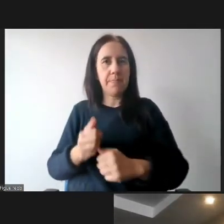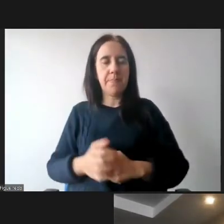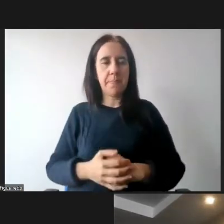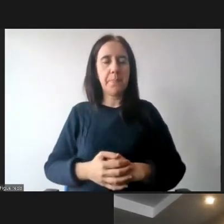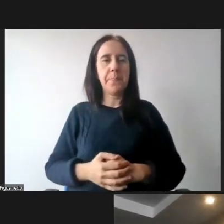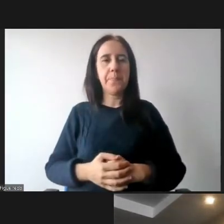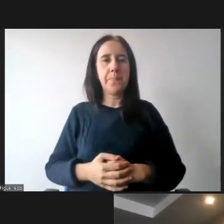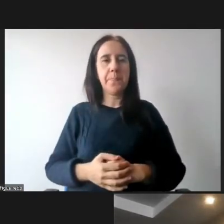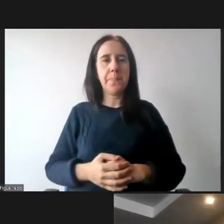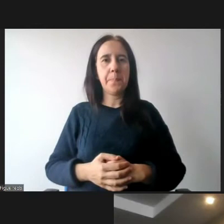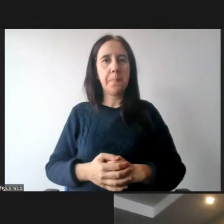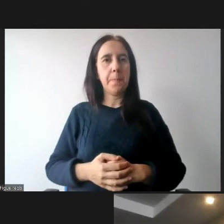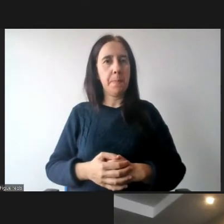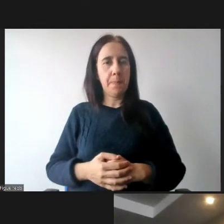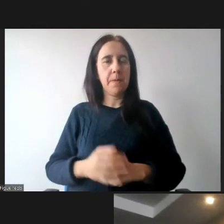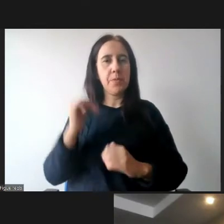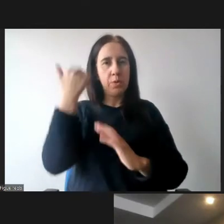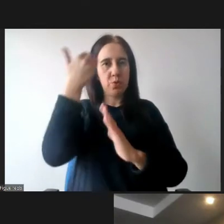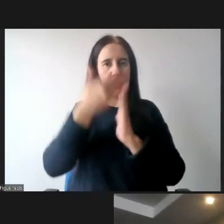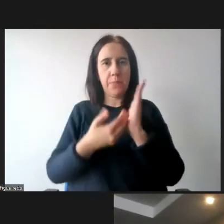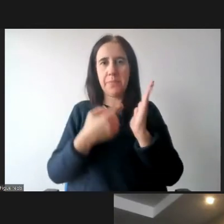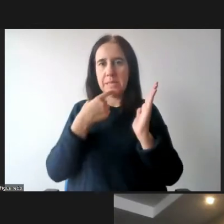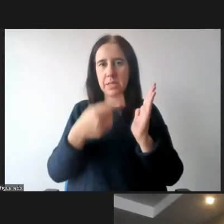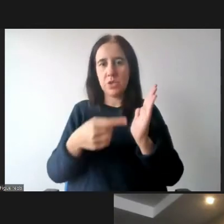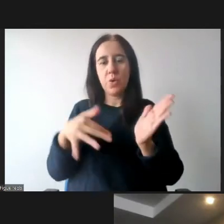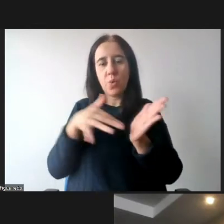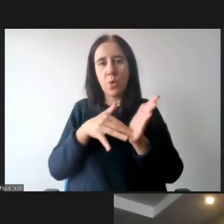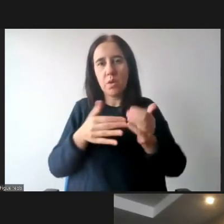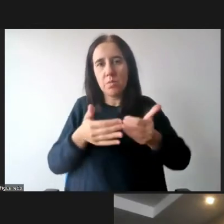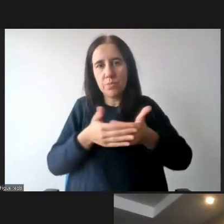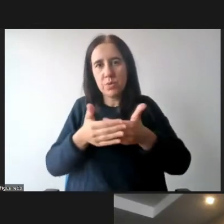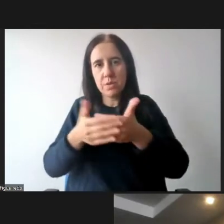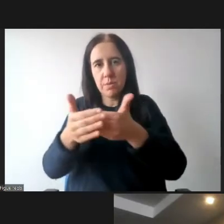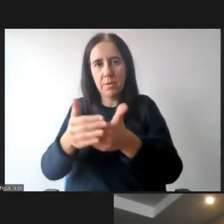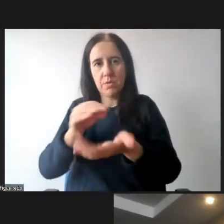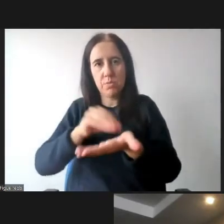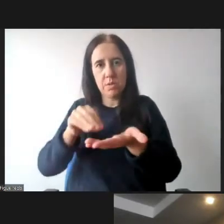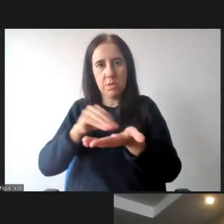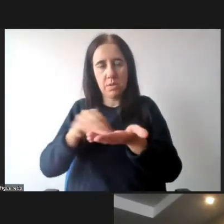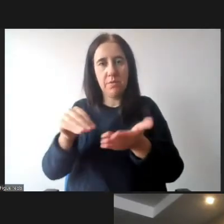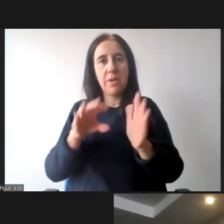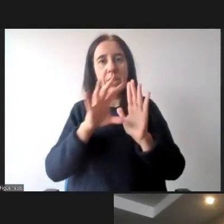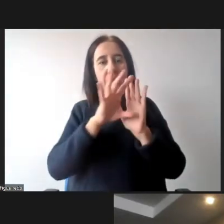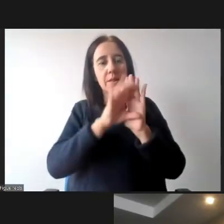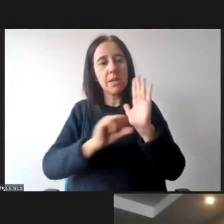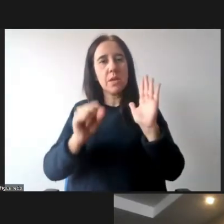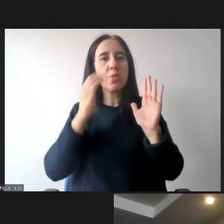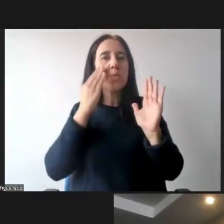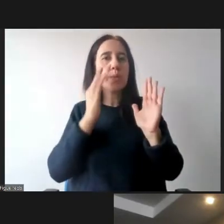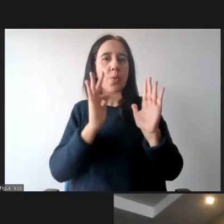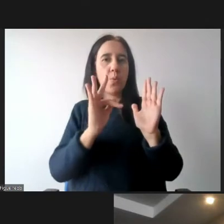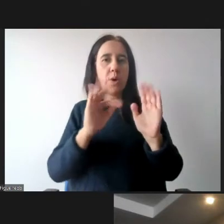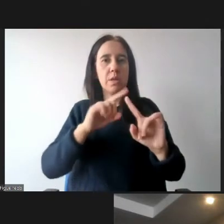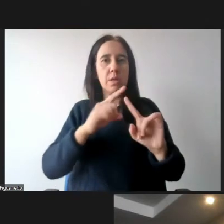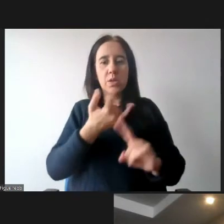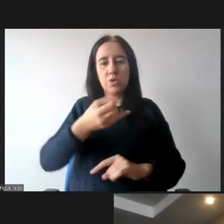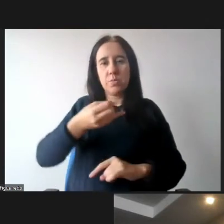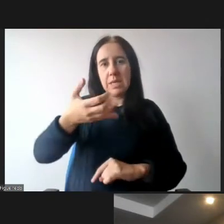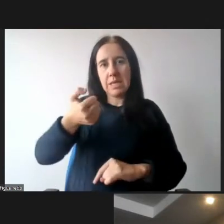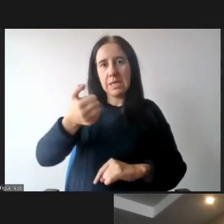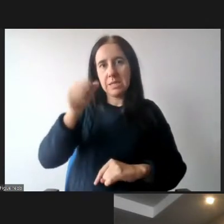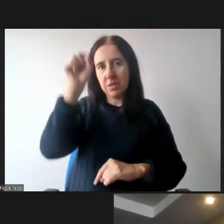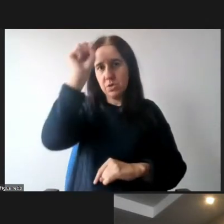Concretizando a Constituição, o Código de Procedimento Administrativo, aprovado pelo Decreto-Lei nº 4/2015, 7 de